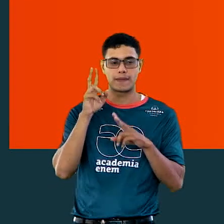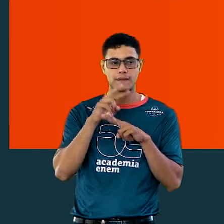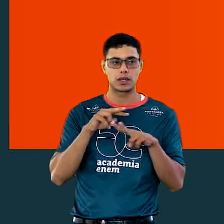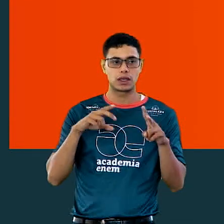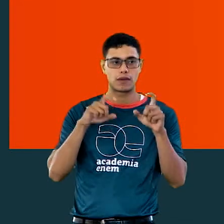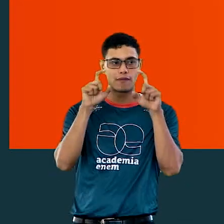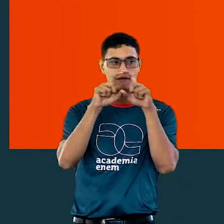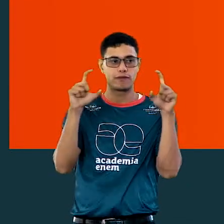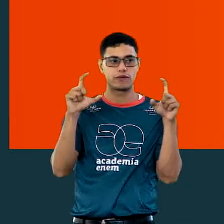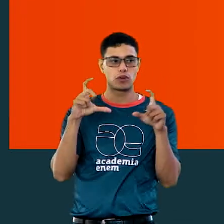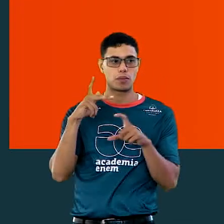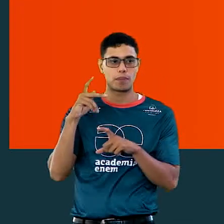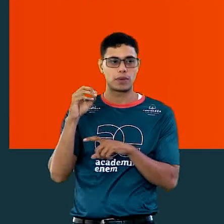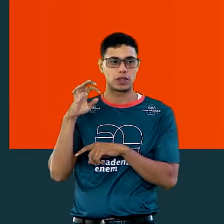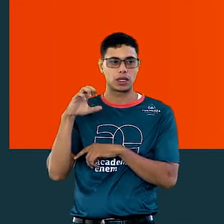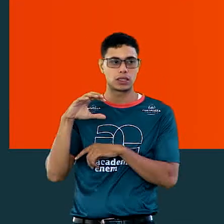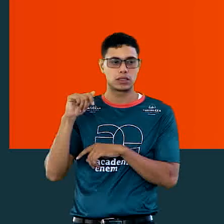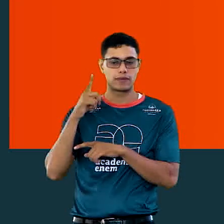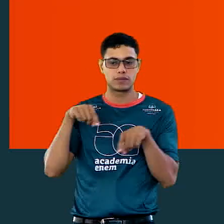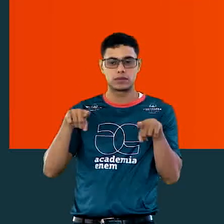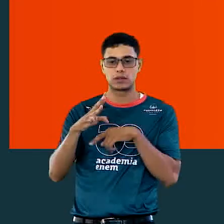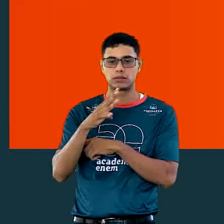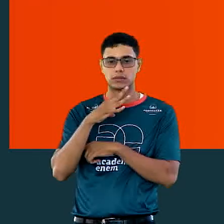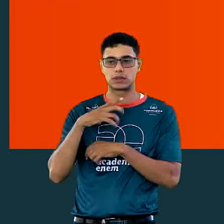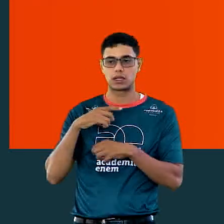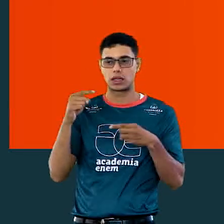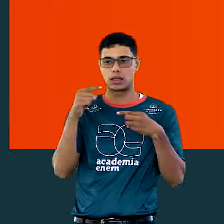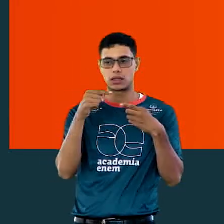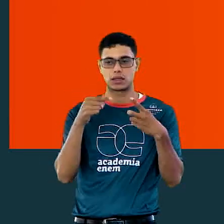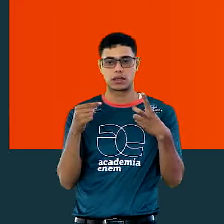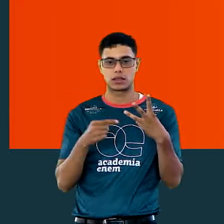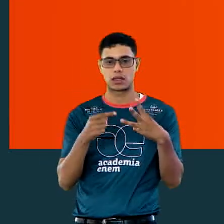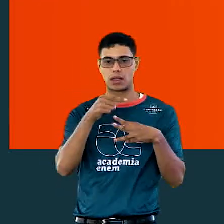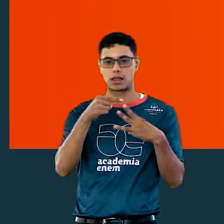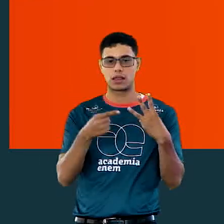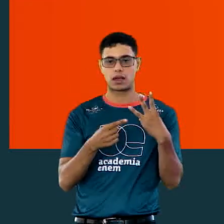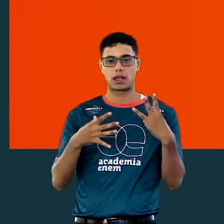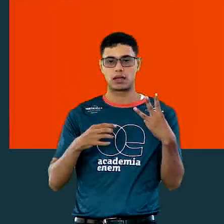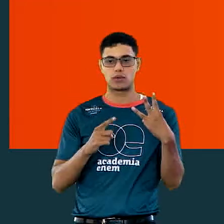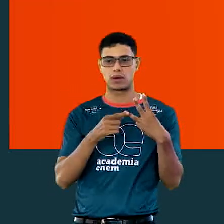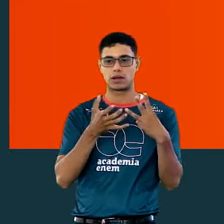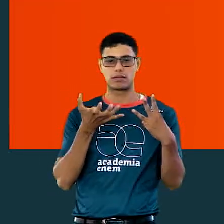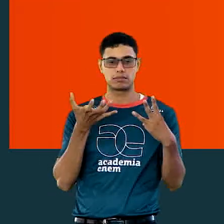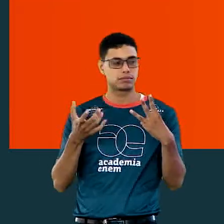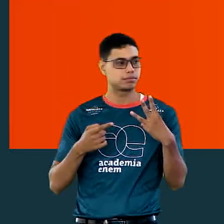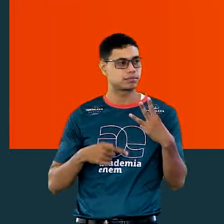você conhece? Eu quero as 3 fórmulas, são 3.